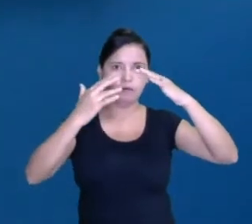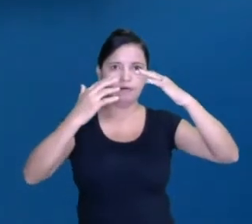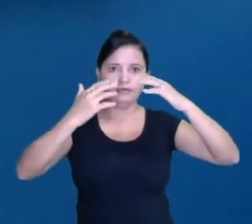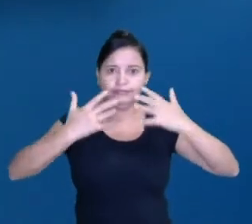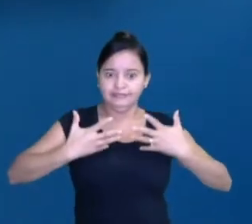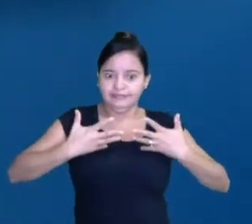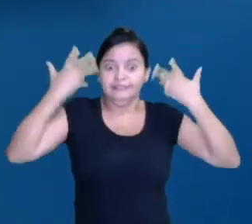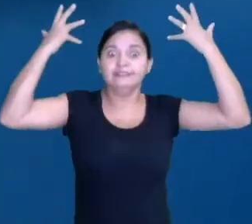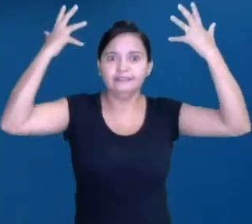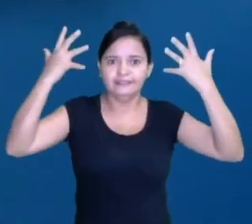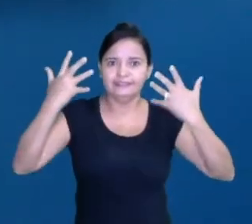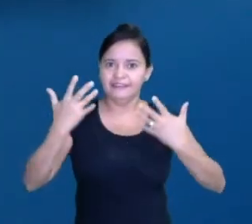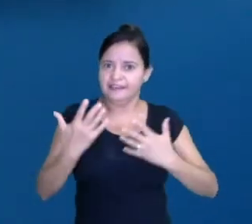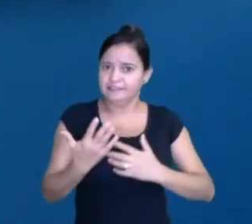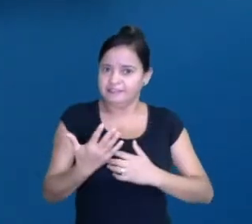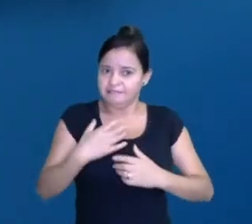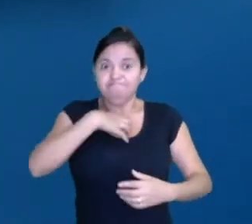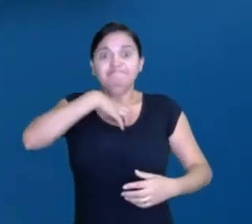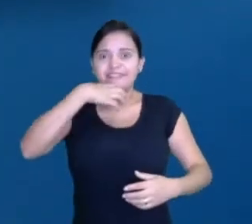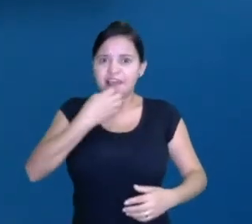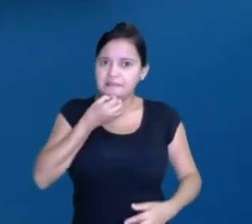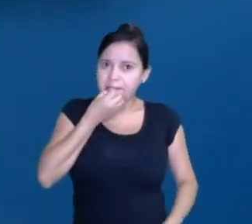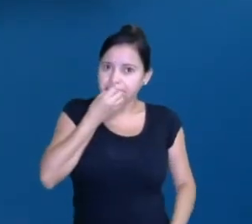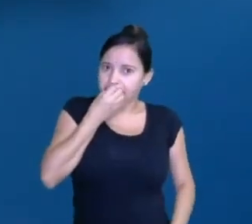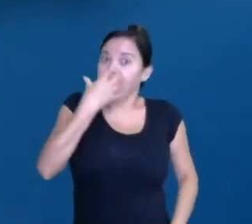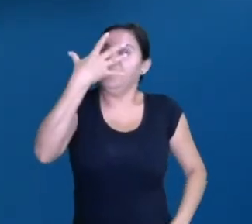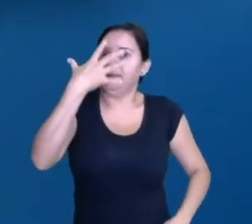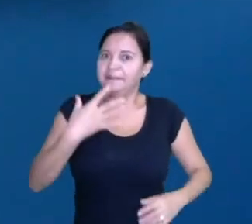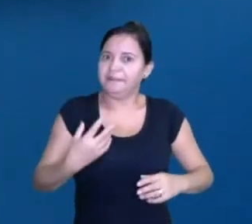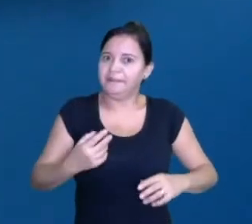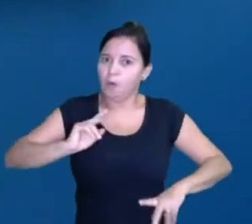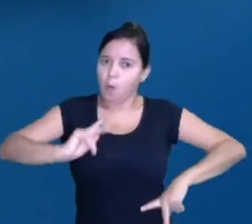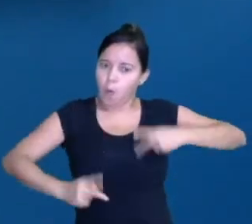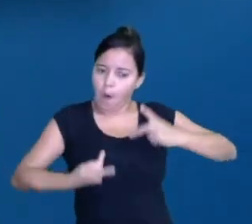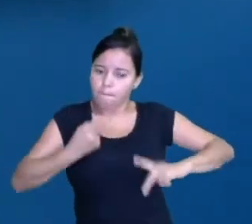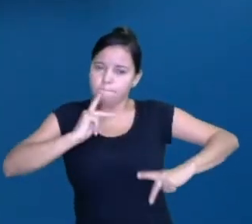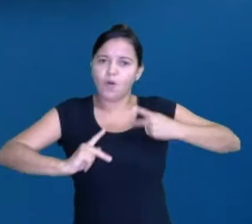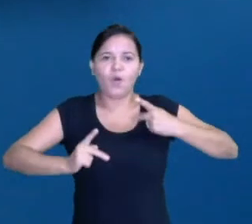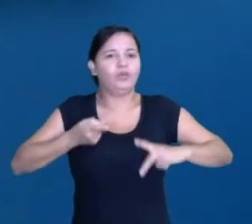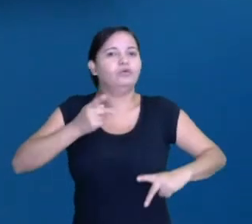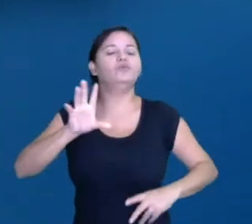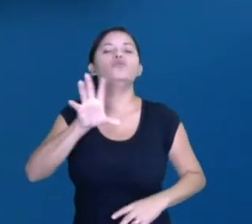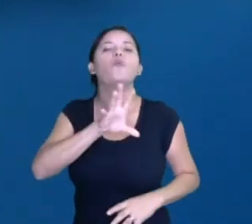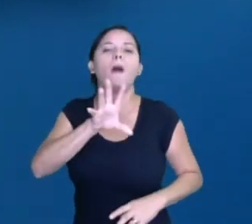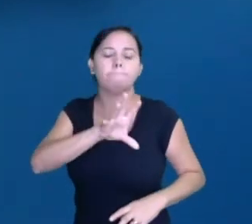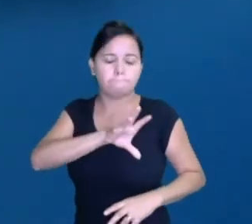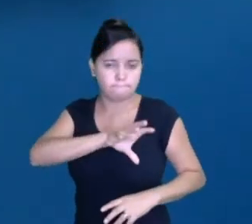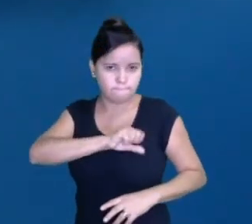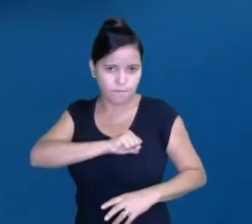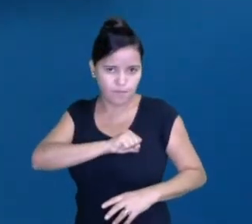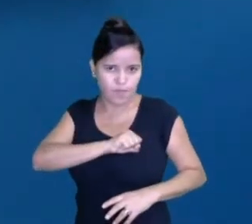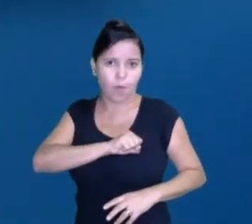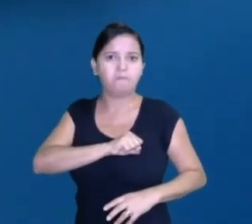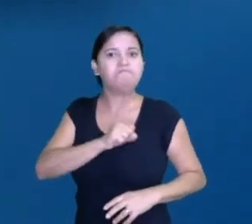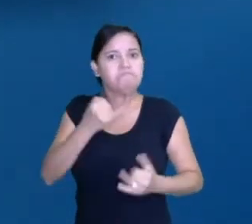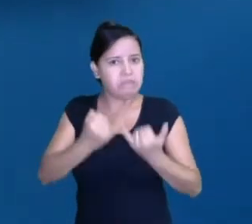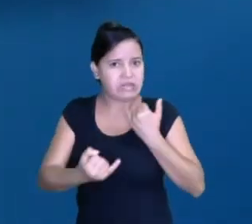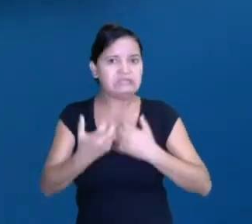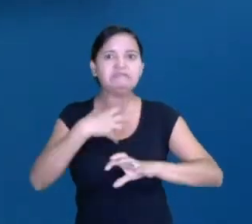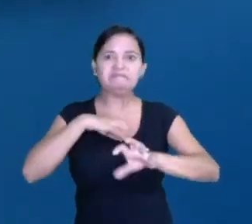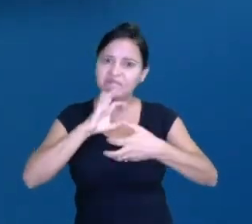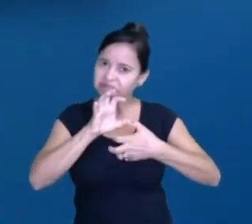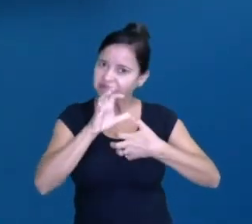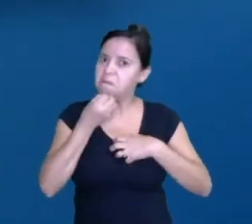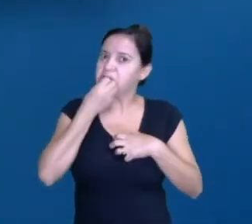assustadora, justamente de quê? De ocitocina. Por isso ele é chamado de hormônio do amor. Tá certo? Coisa mais fofinha, né? Coisa mais